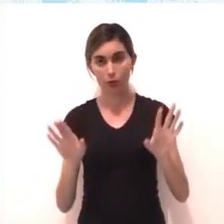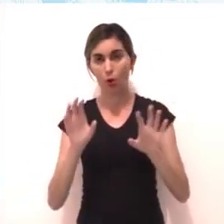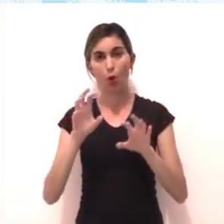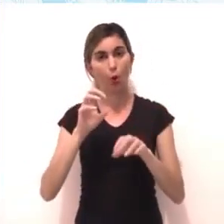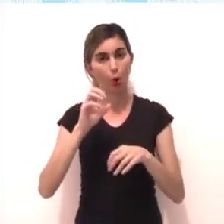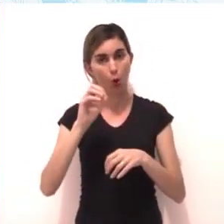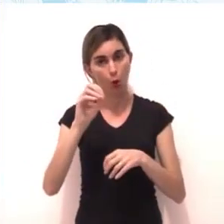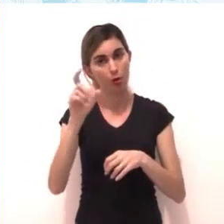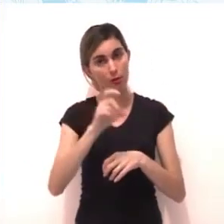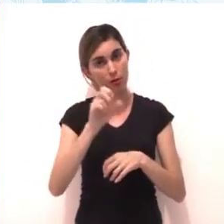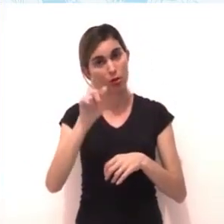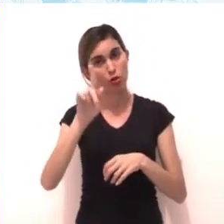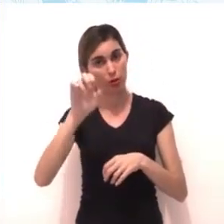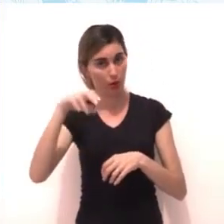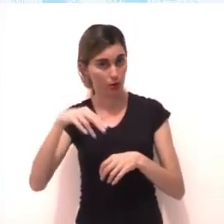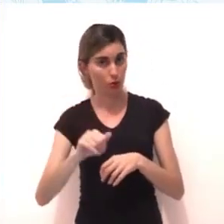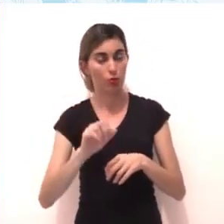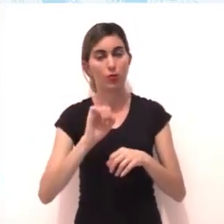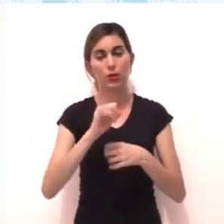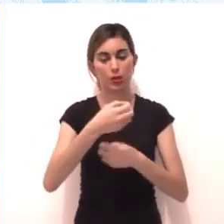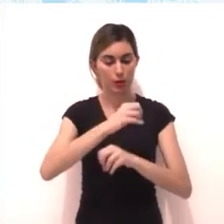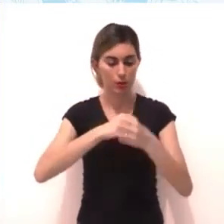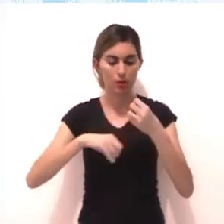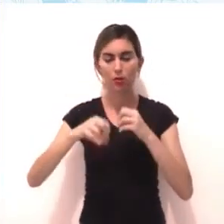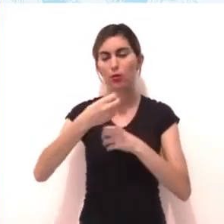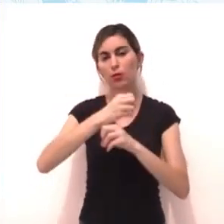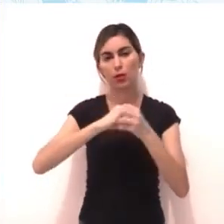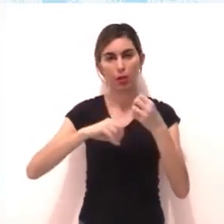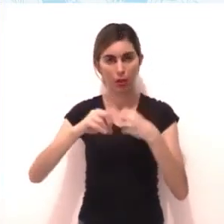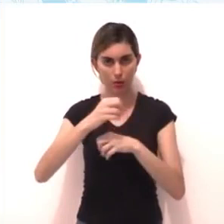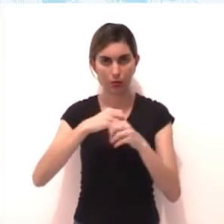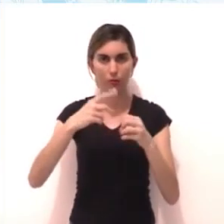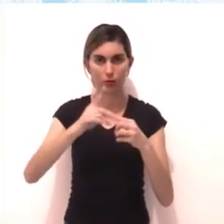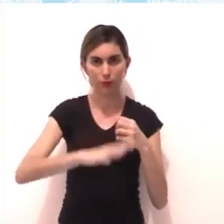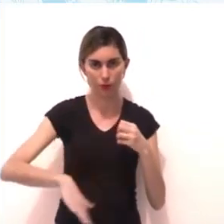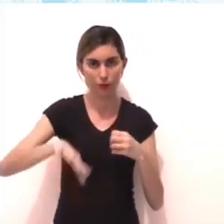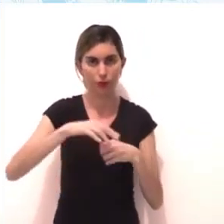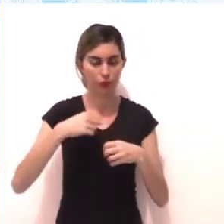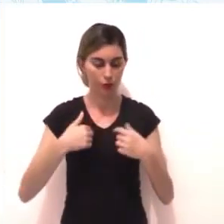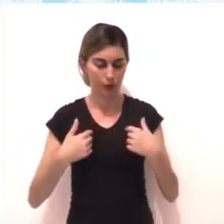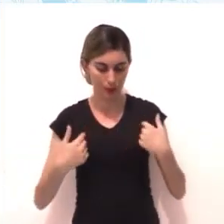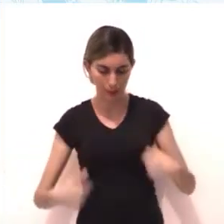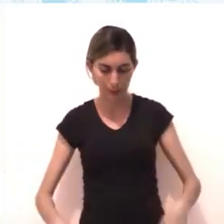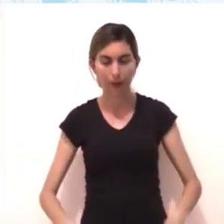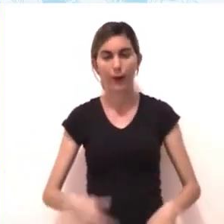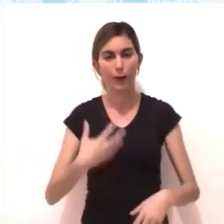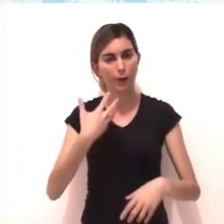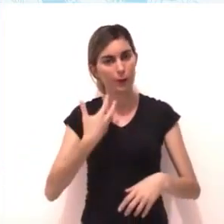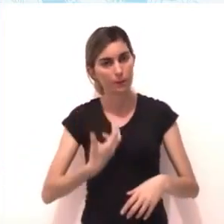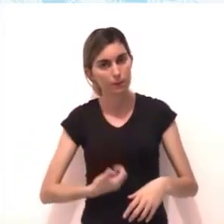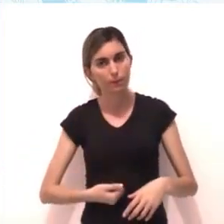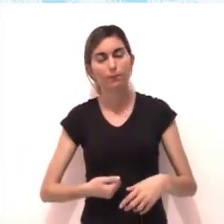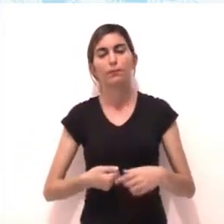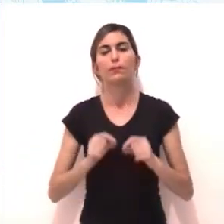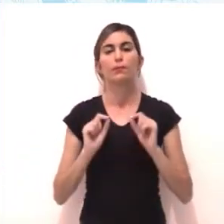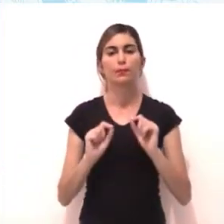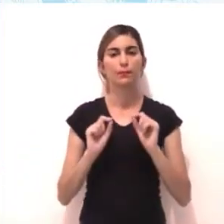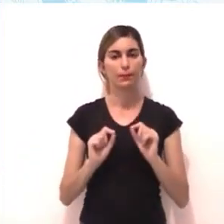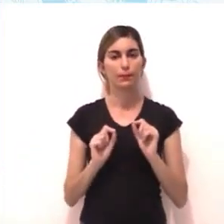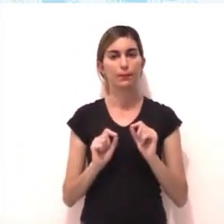oxigênio para as células do seu pé. As células dessa região vai receber,